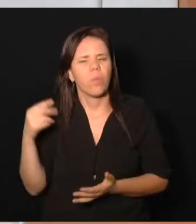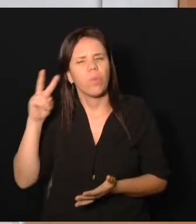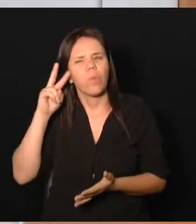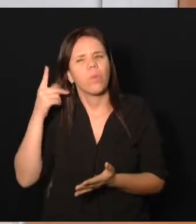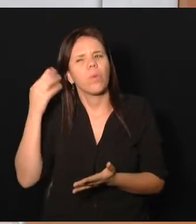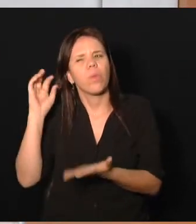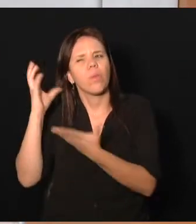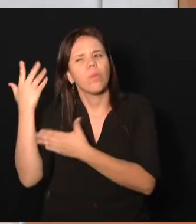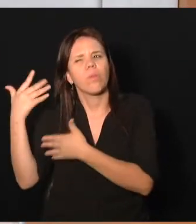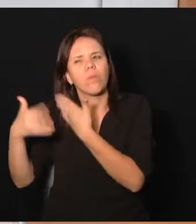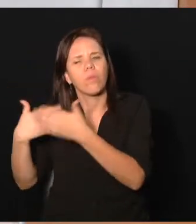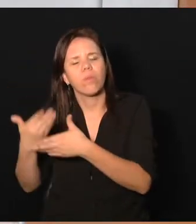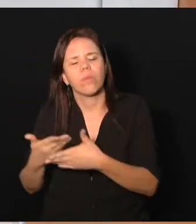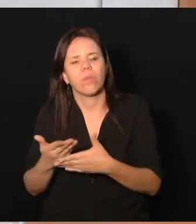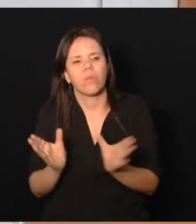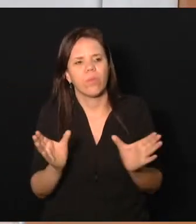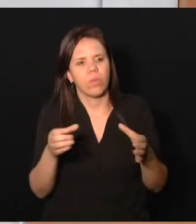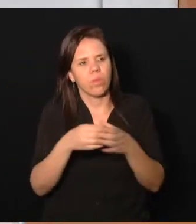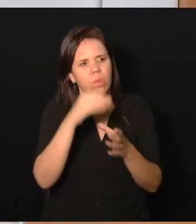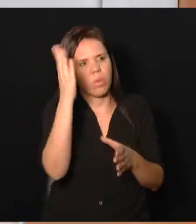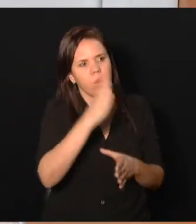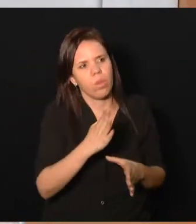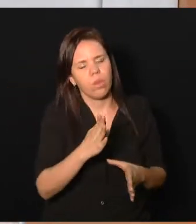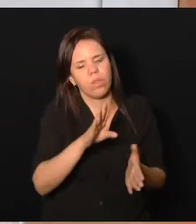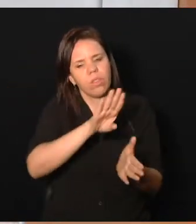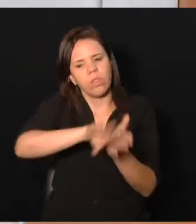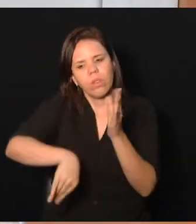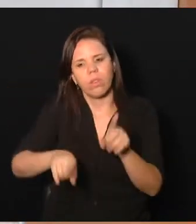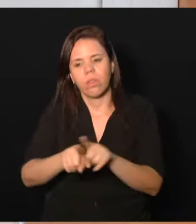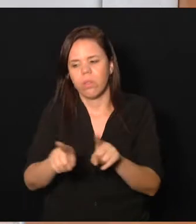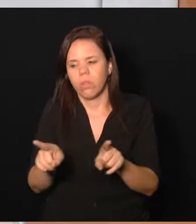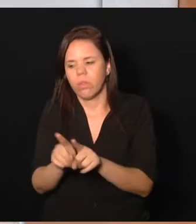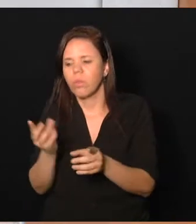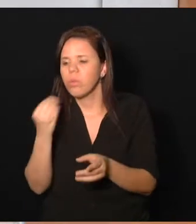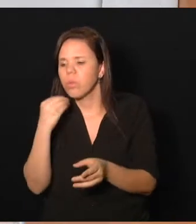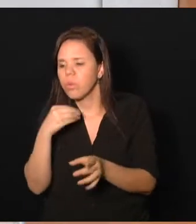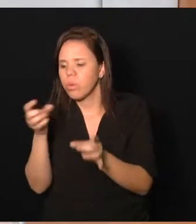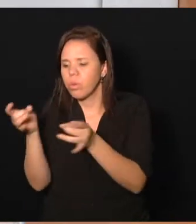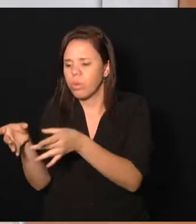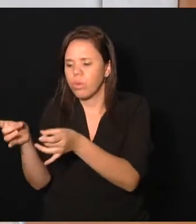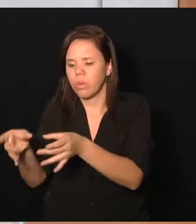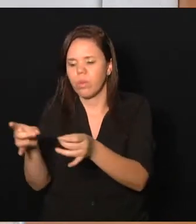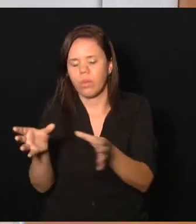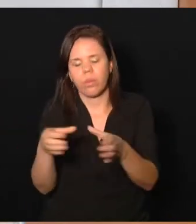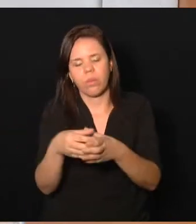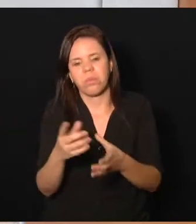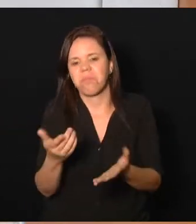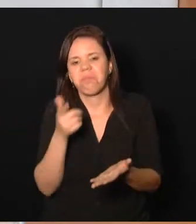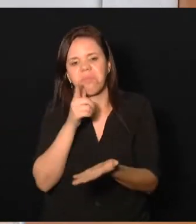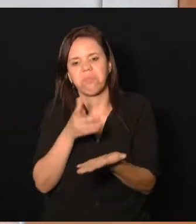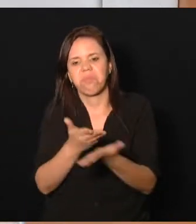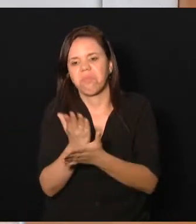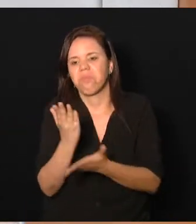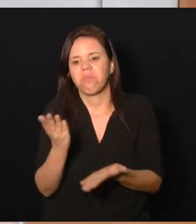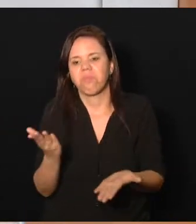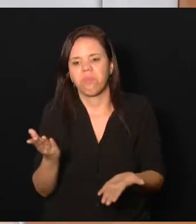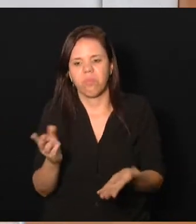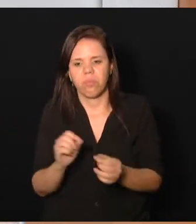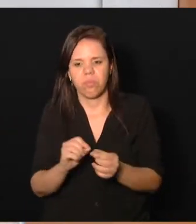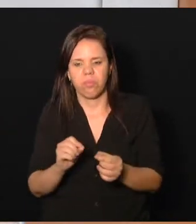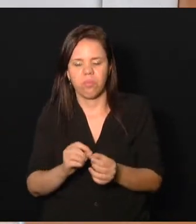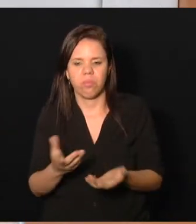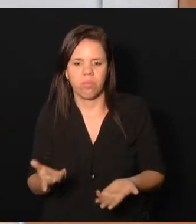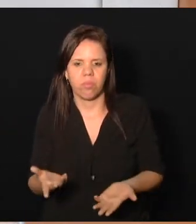Conselho Nacional destituído, o enfraquecimento dos conselhos, não viria provavelmente alguma